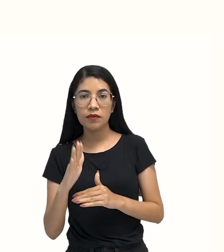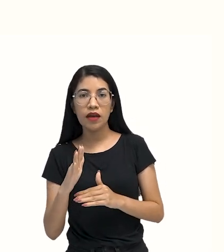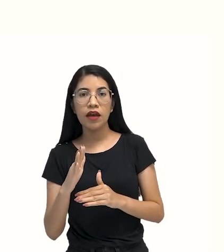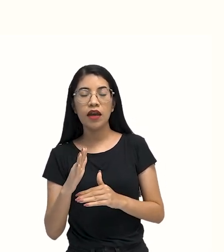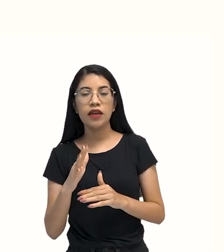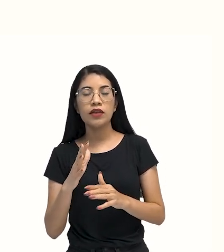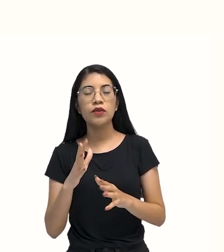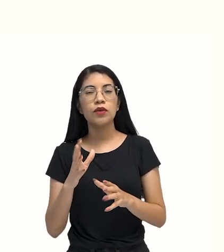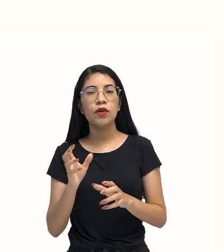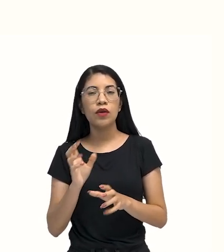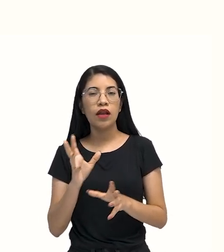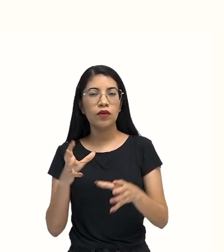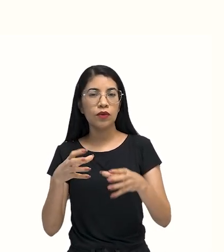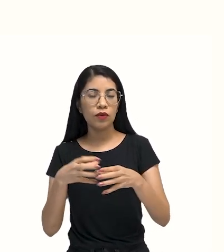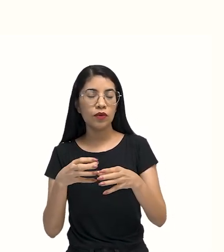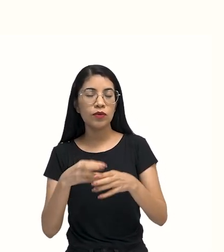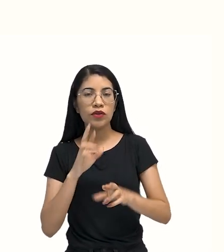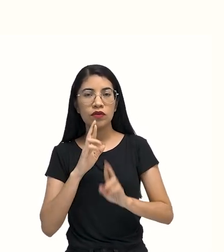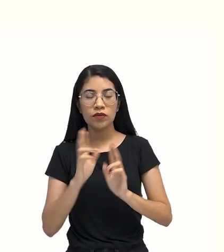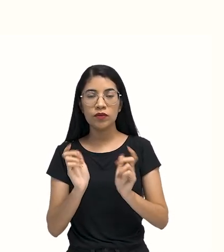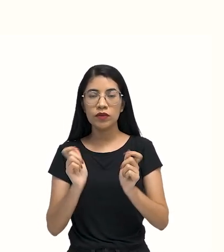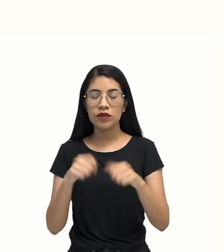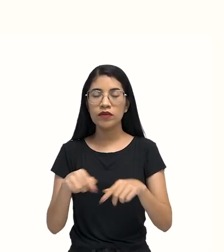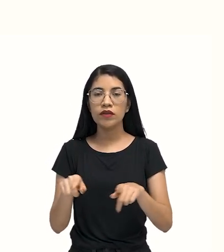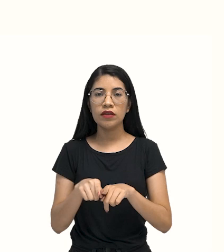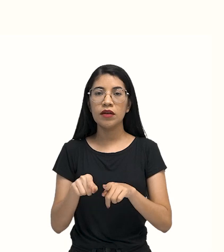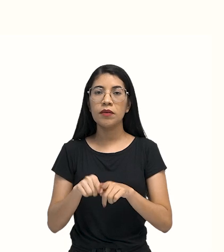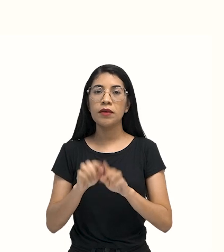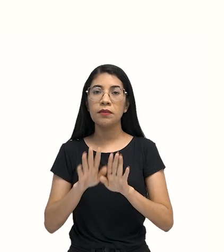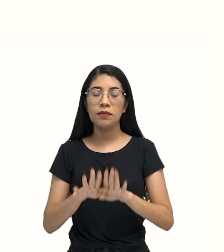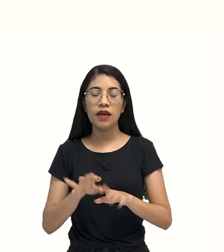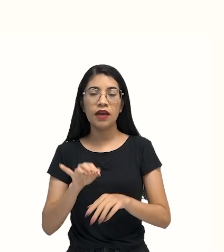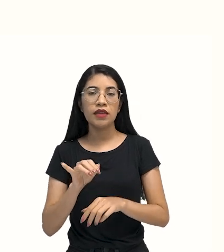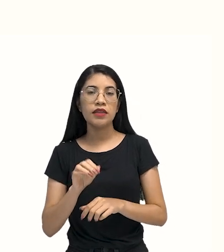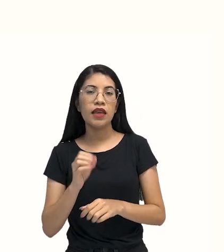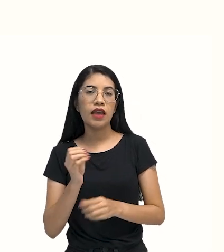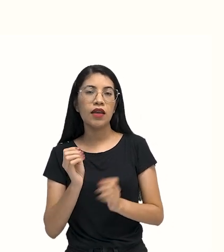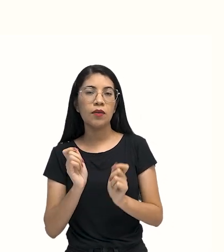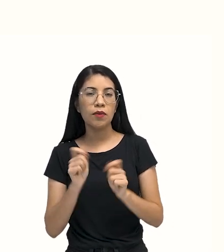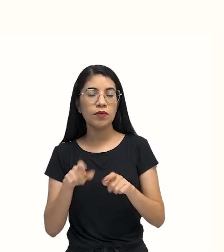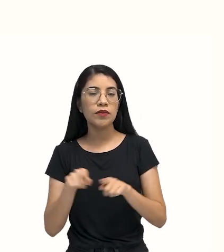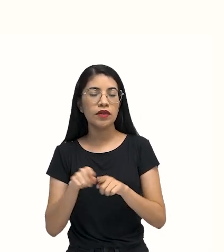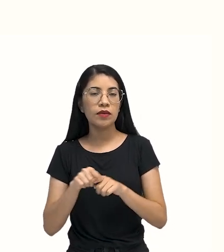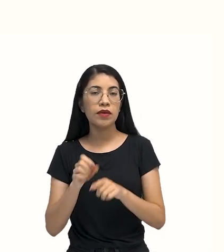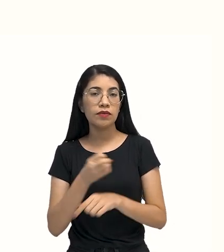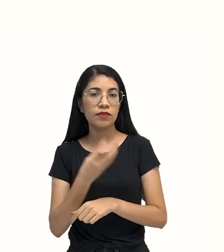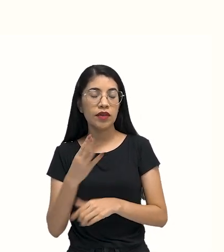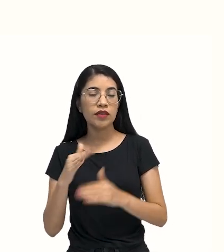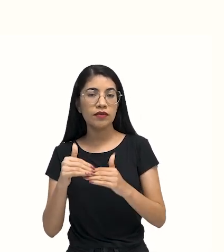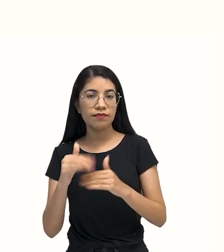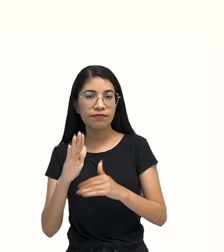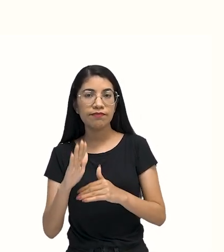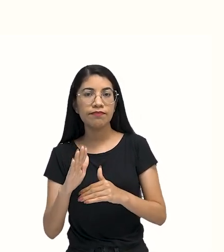meu espaço amostral, mas em compensação, os casos favoráveis também são maiores. Por isso que eu